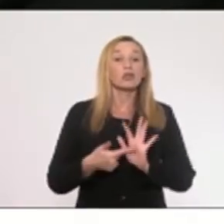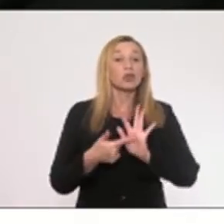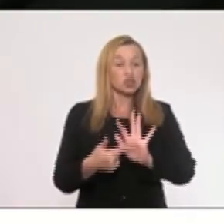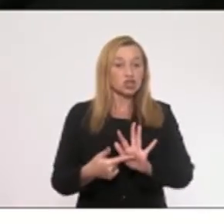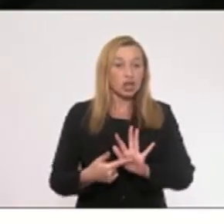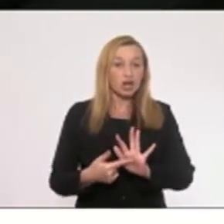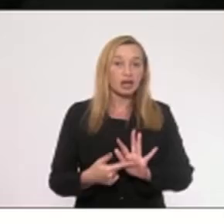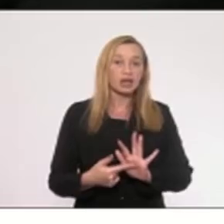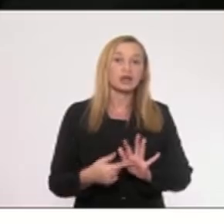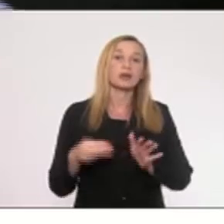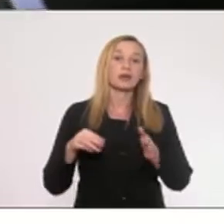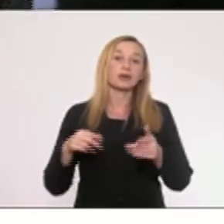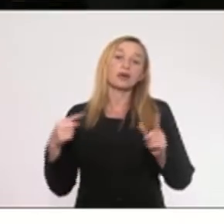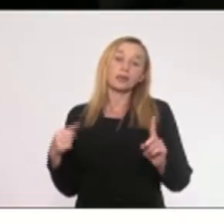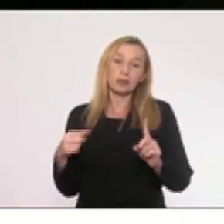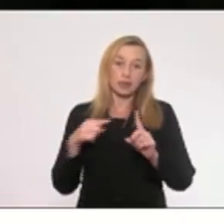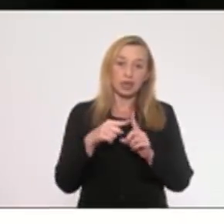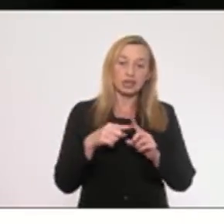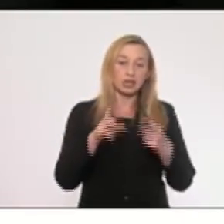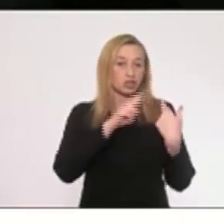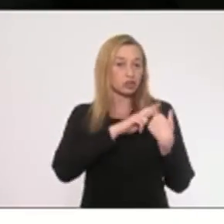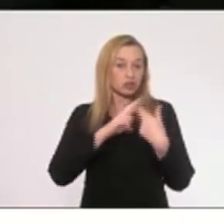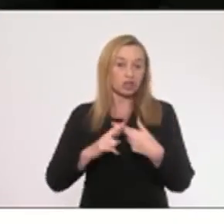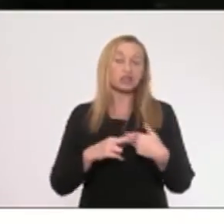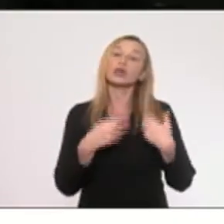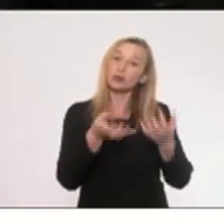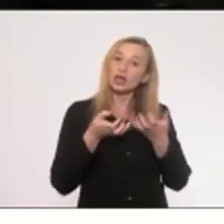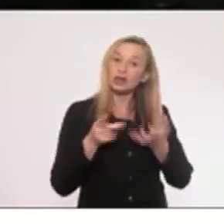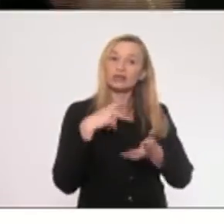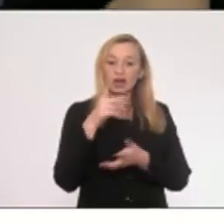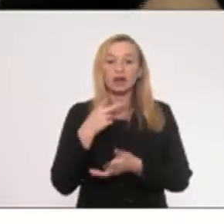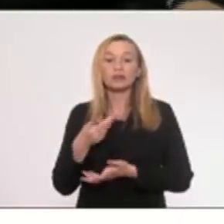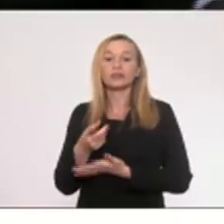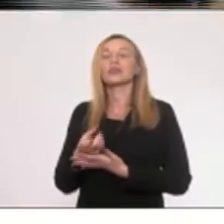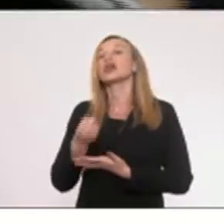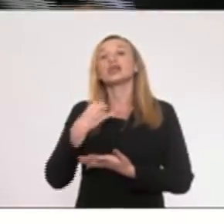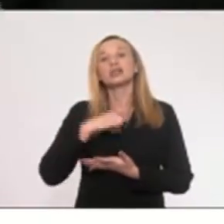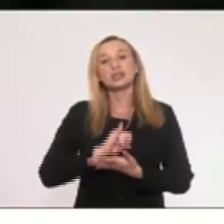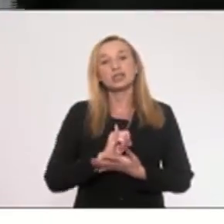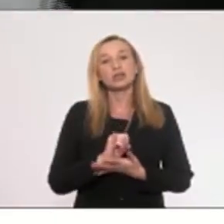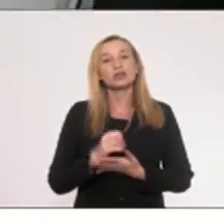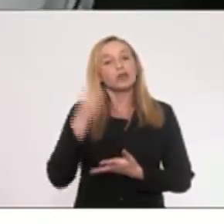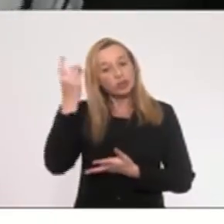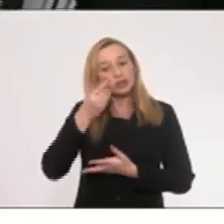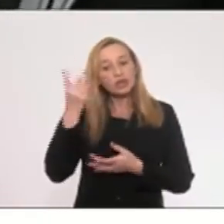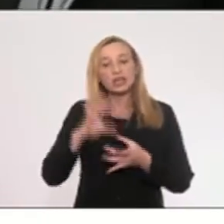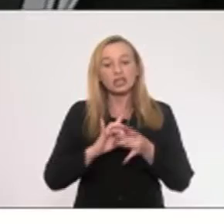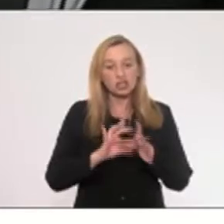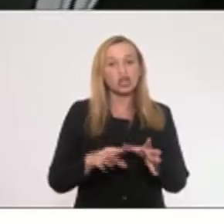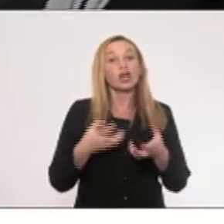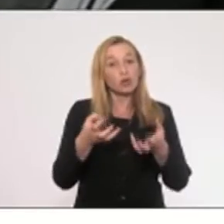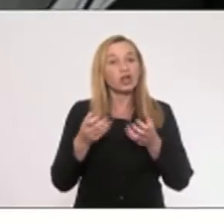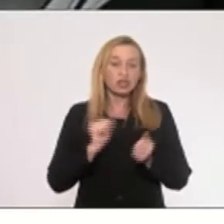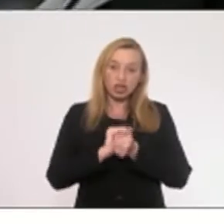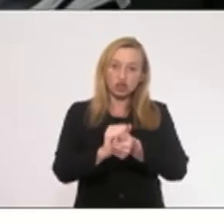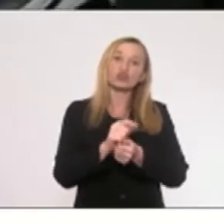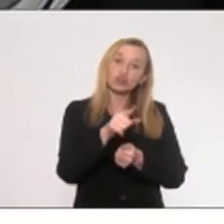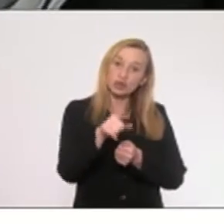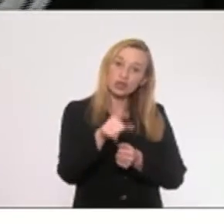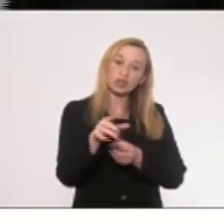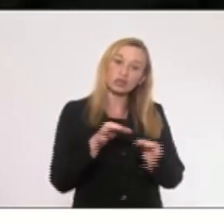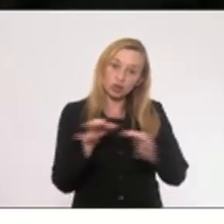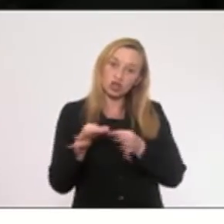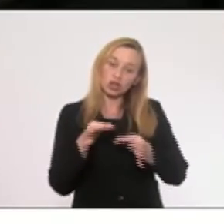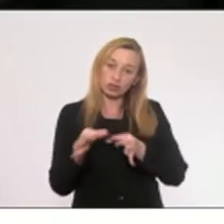metas, responsabilidade. Então, eu quero corroborar isso. Se Vossa Excelência assim nos permitir, eu quero ser coautor desse projeto com Vossa Excelência. Pode